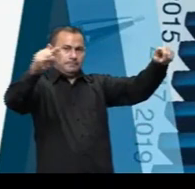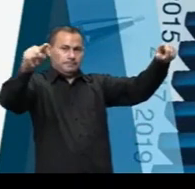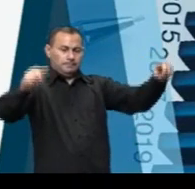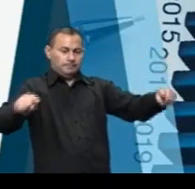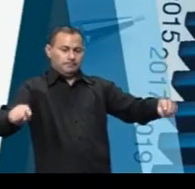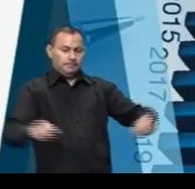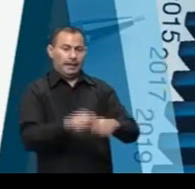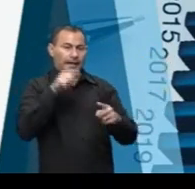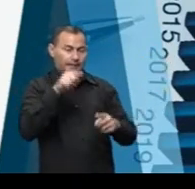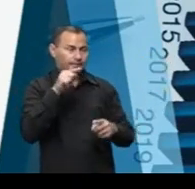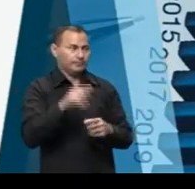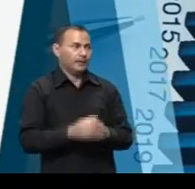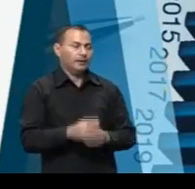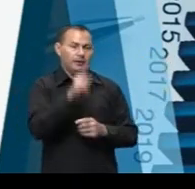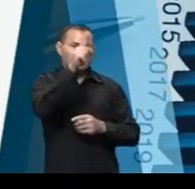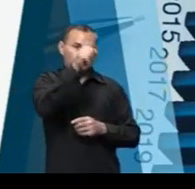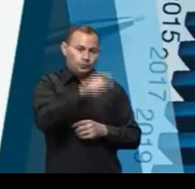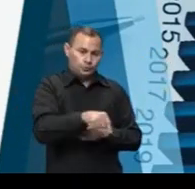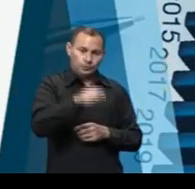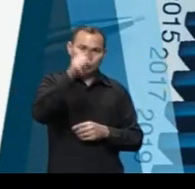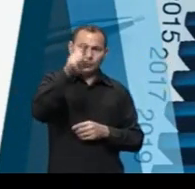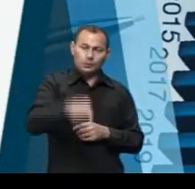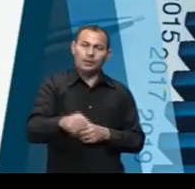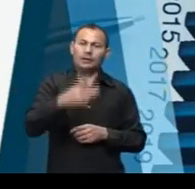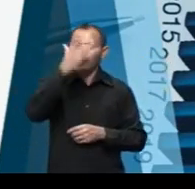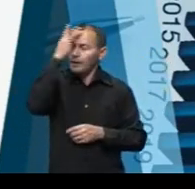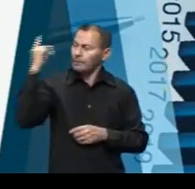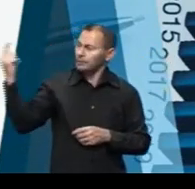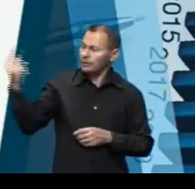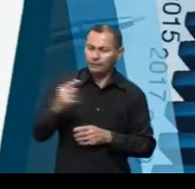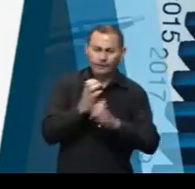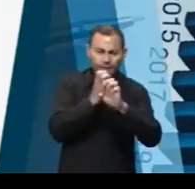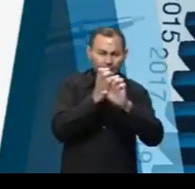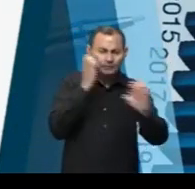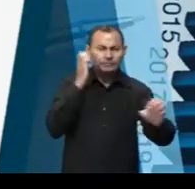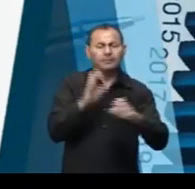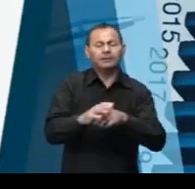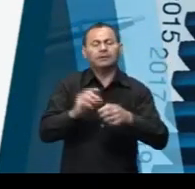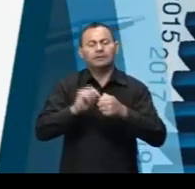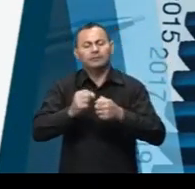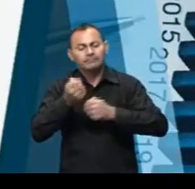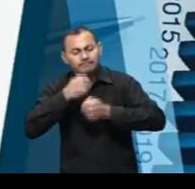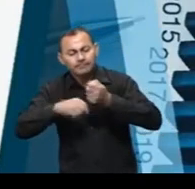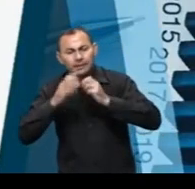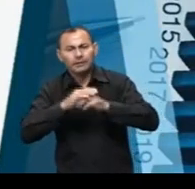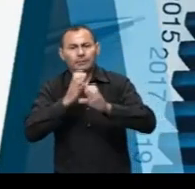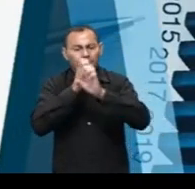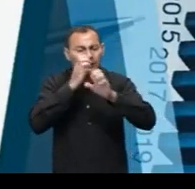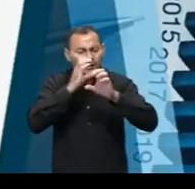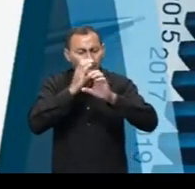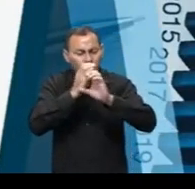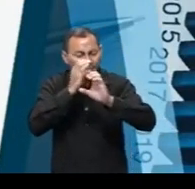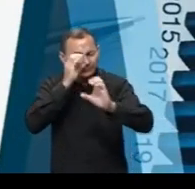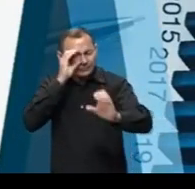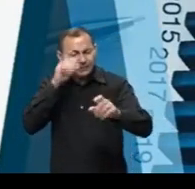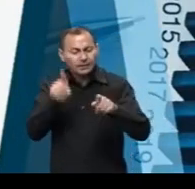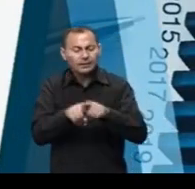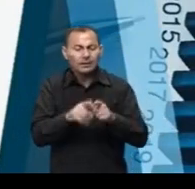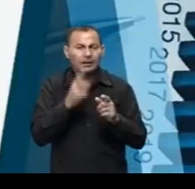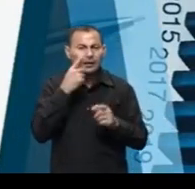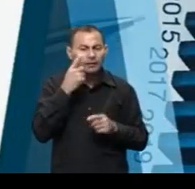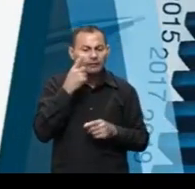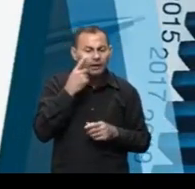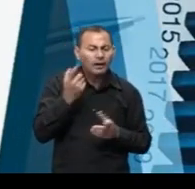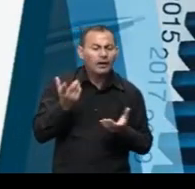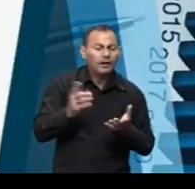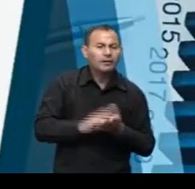forma. Aí vai lá o empreiteiro, o engenheiro, o arquiteto, vai fazer a locação do terreno e